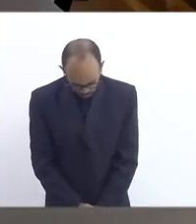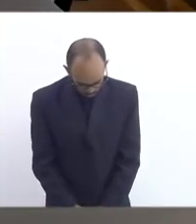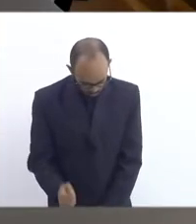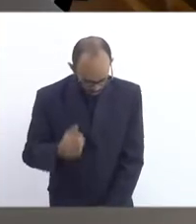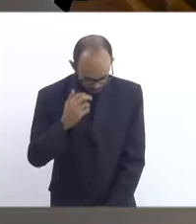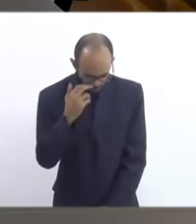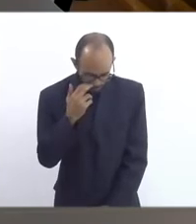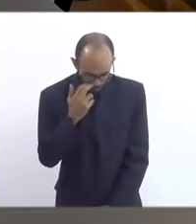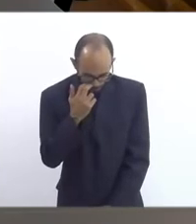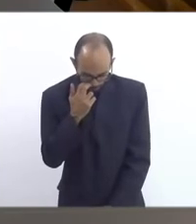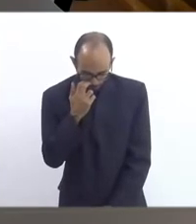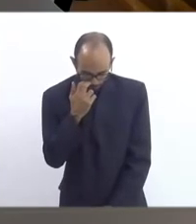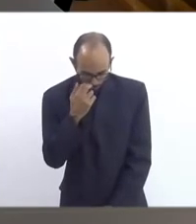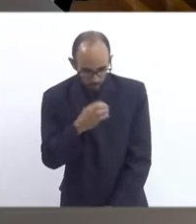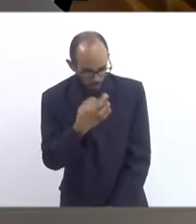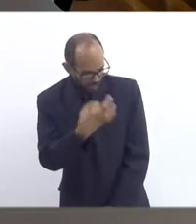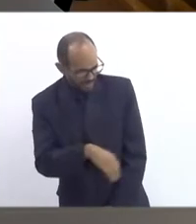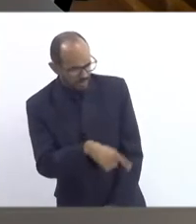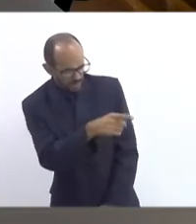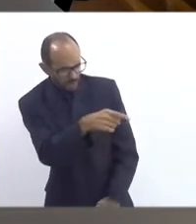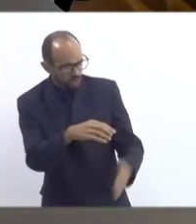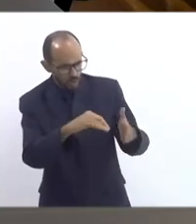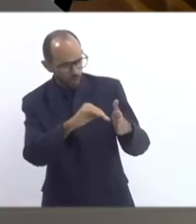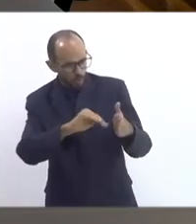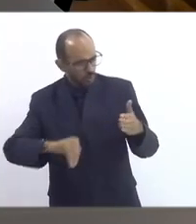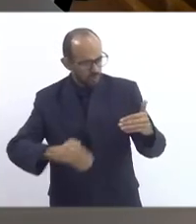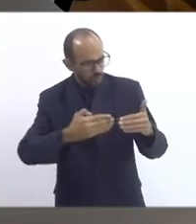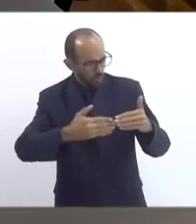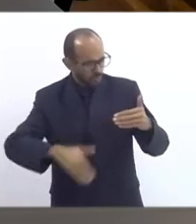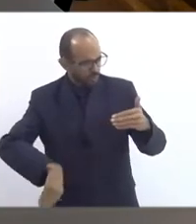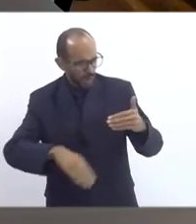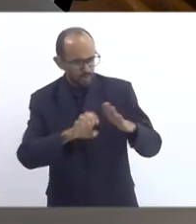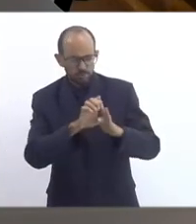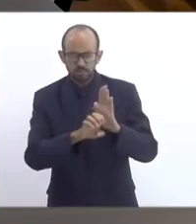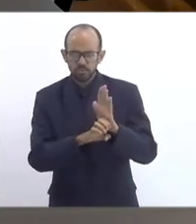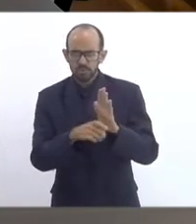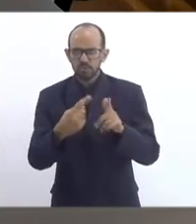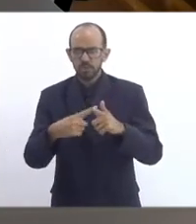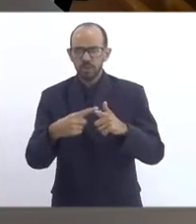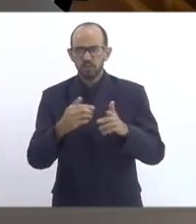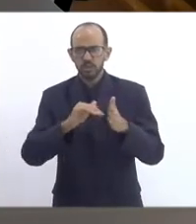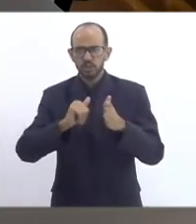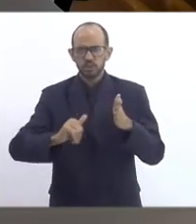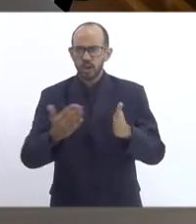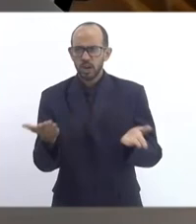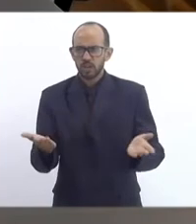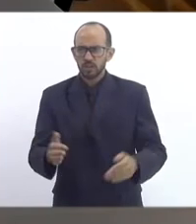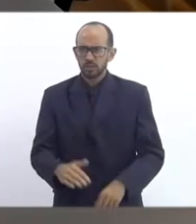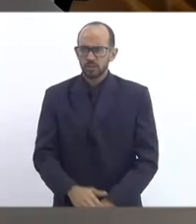Está certo, dá o parecer contrário à emenda. Por que vai tirar isso do projeto?